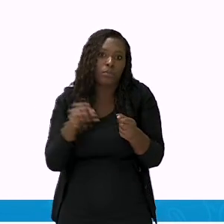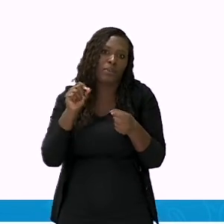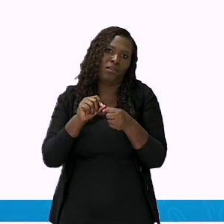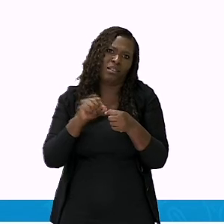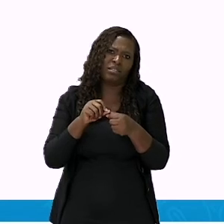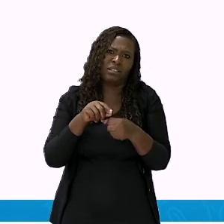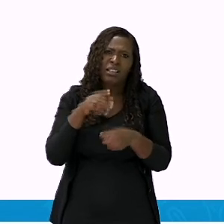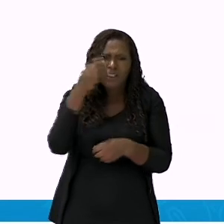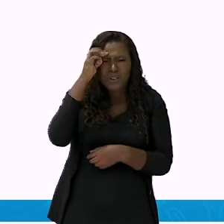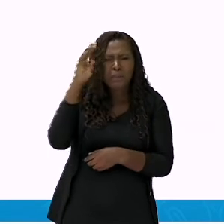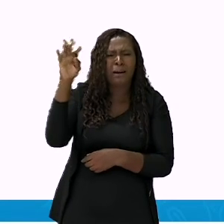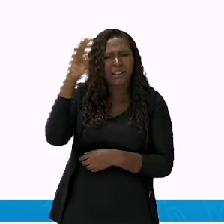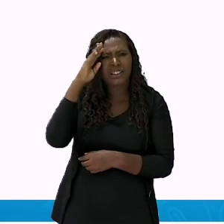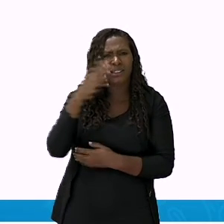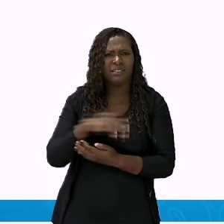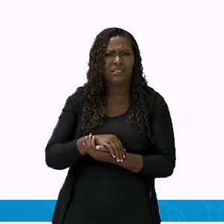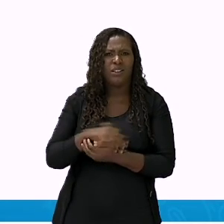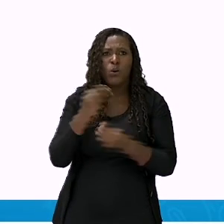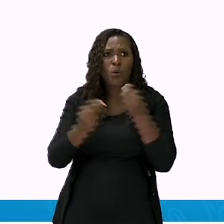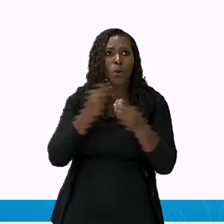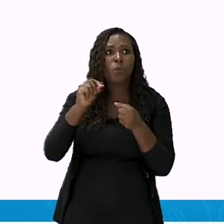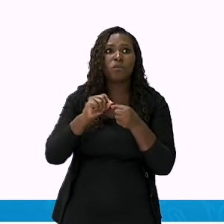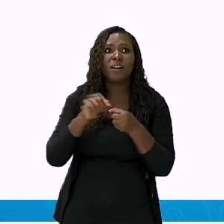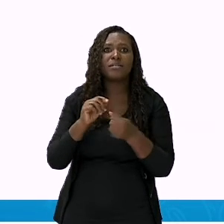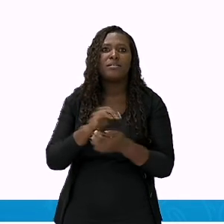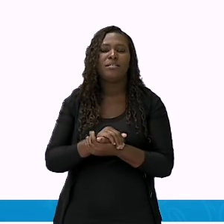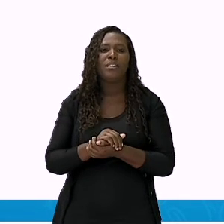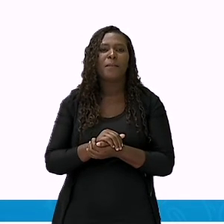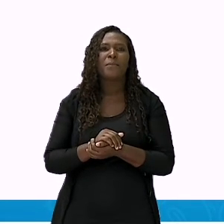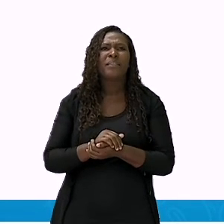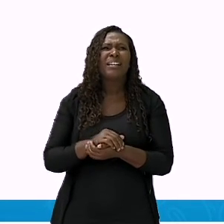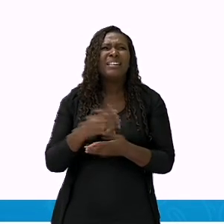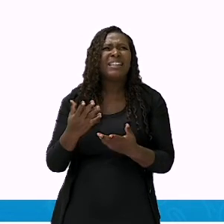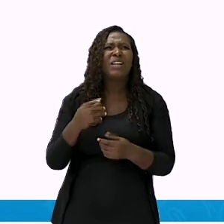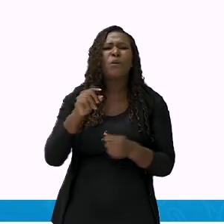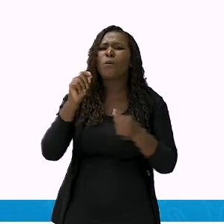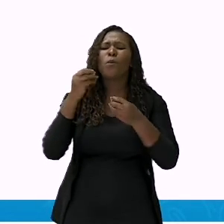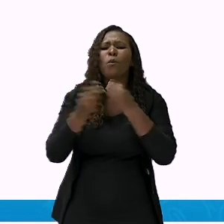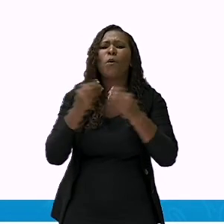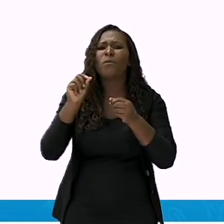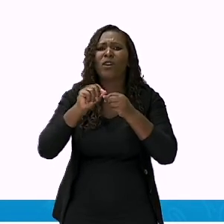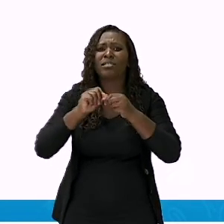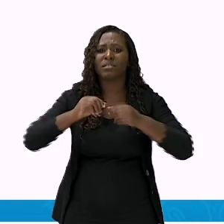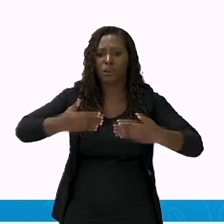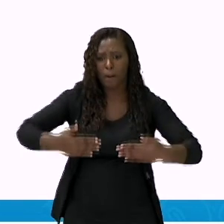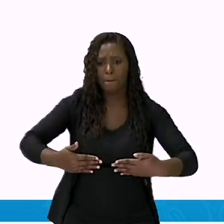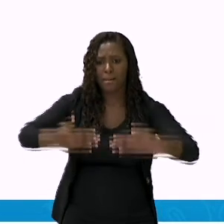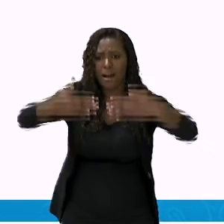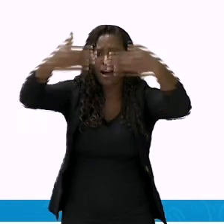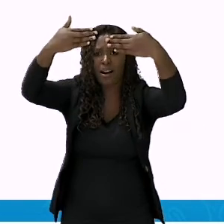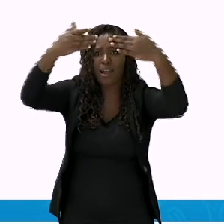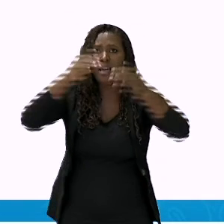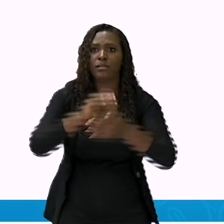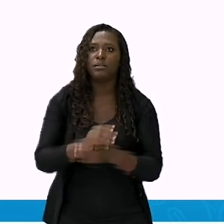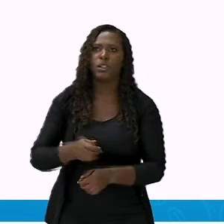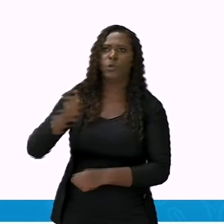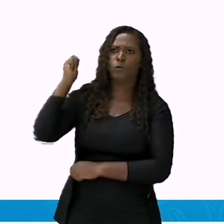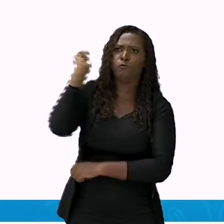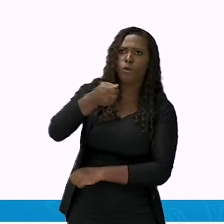poder imaginar? Será que ele jogava na parede, ele colocava o quadro na parede ou ele colocava o quadro no chão, a tela no